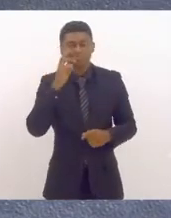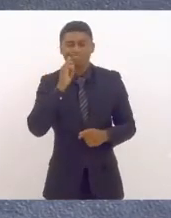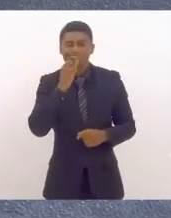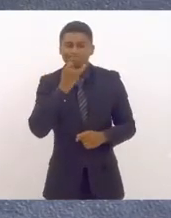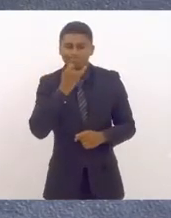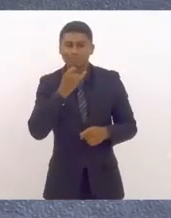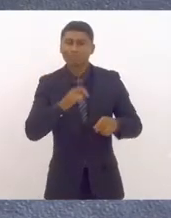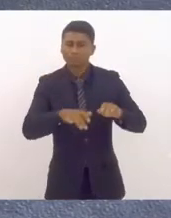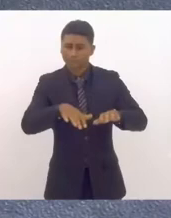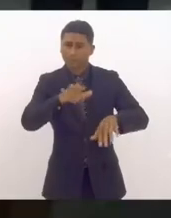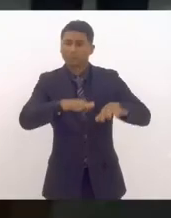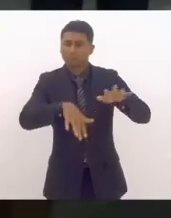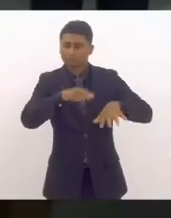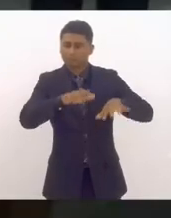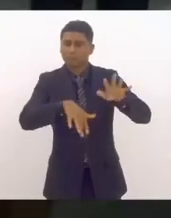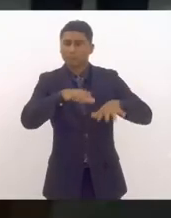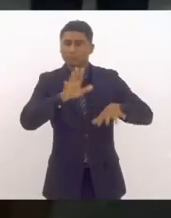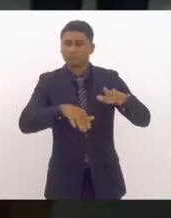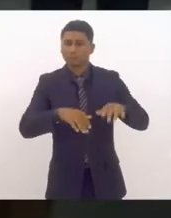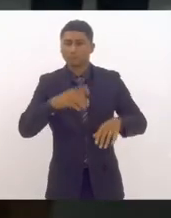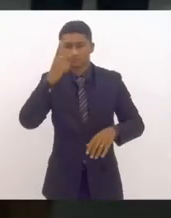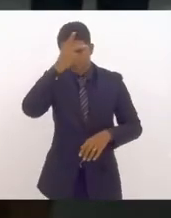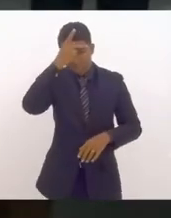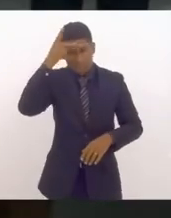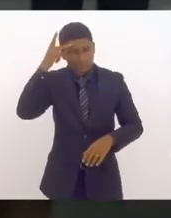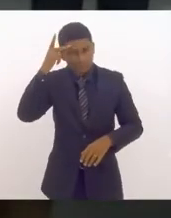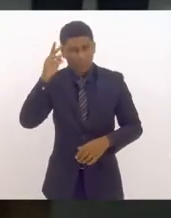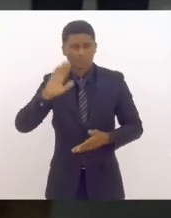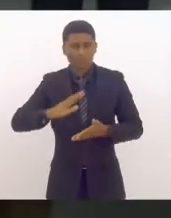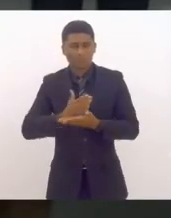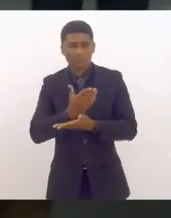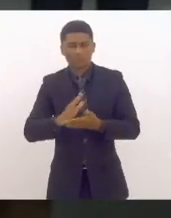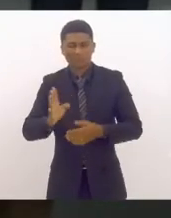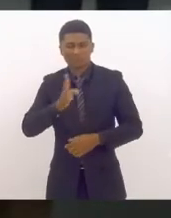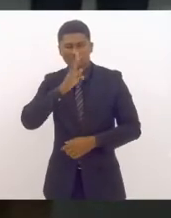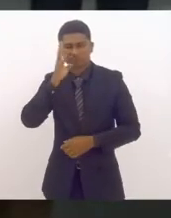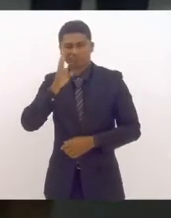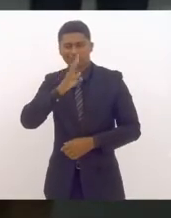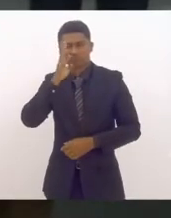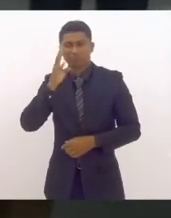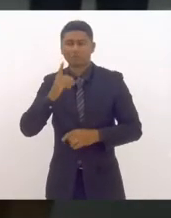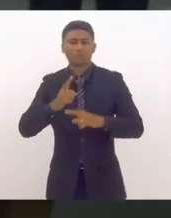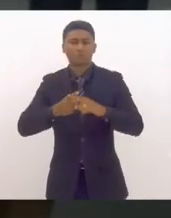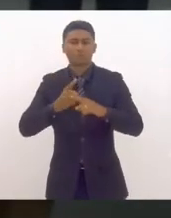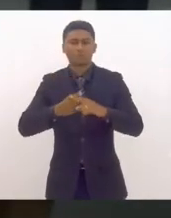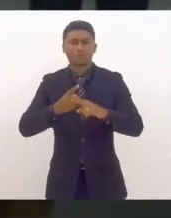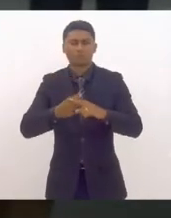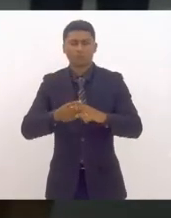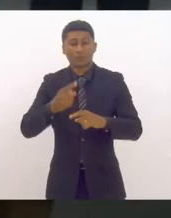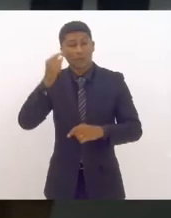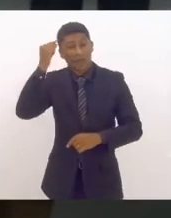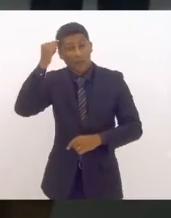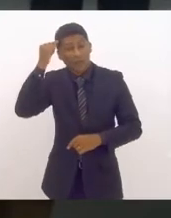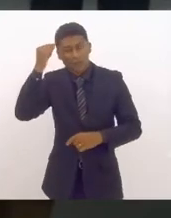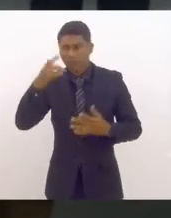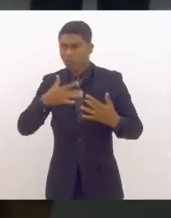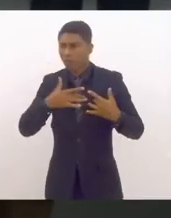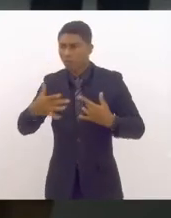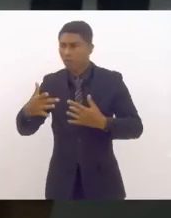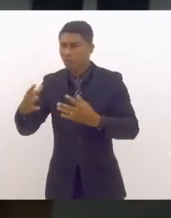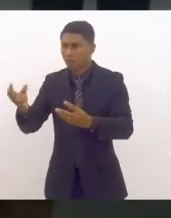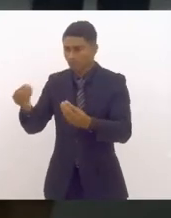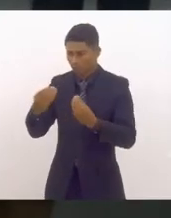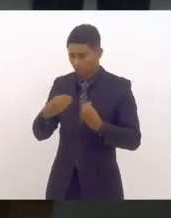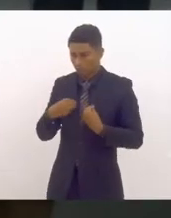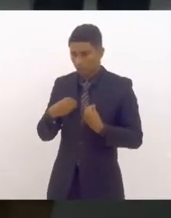muitas vezes, são usadas indevidamente por pessoas que recebem o cabelo humano e que deveriam